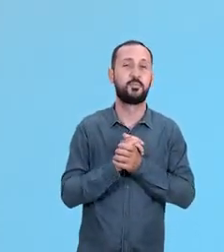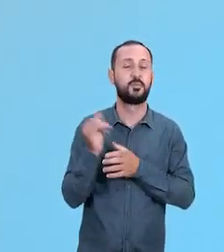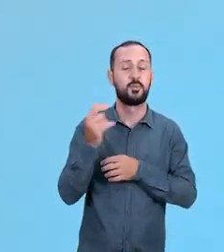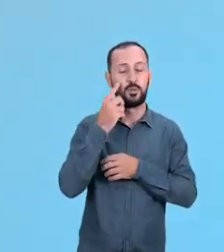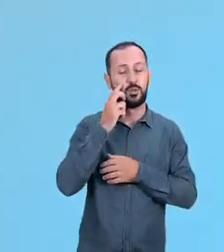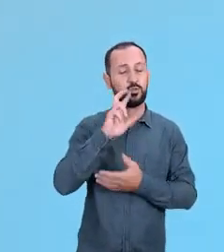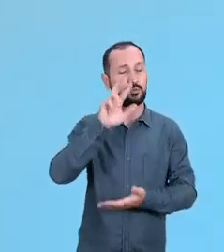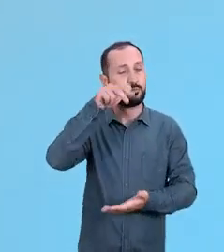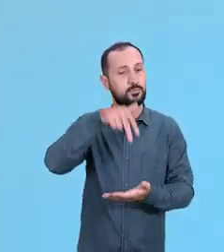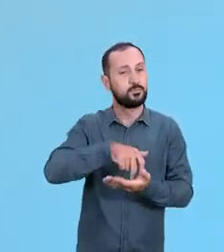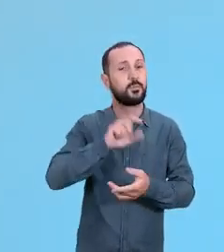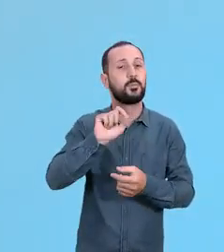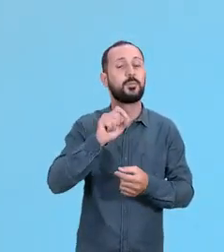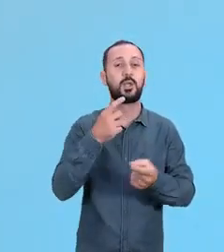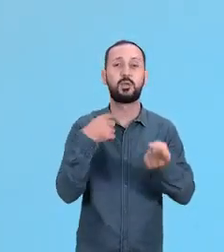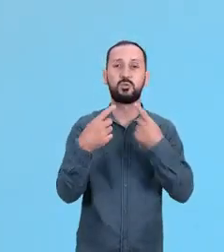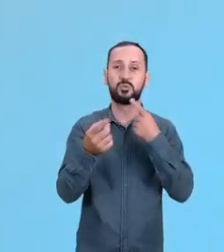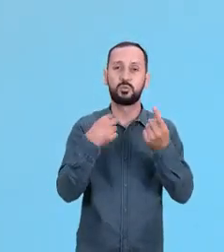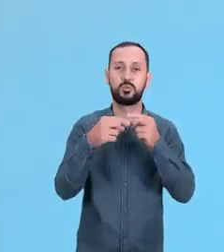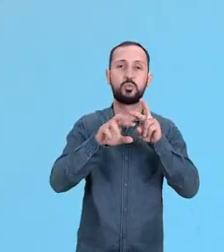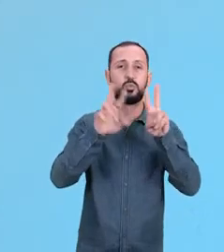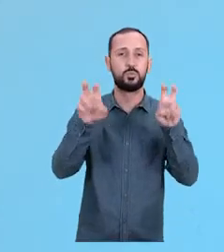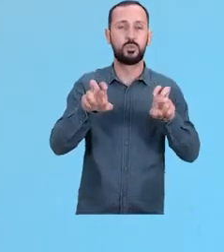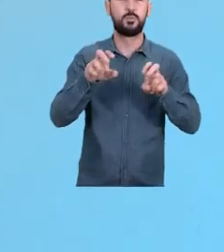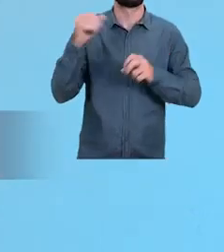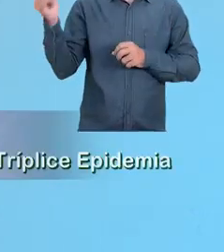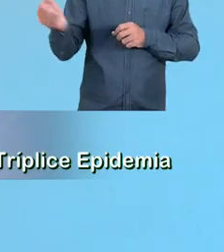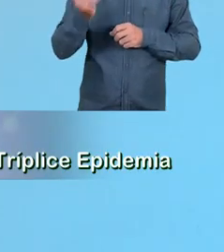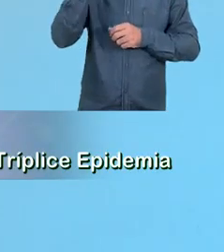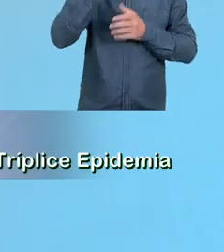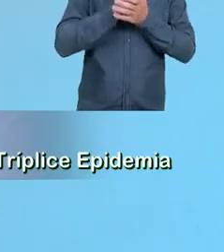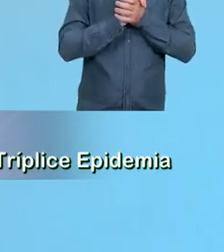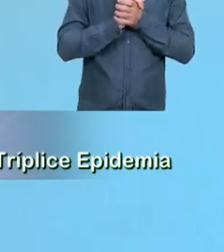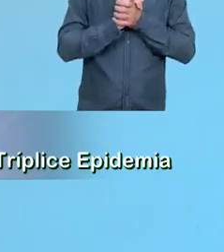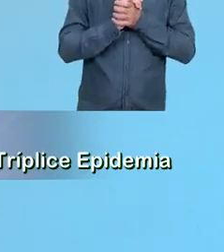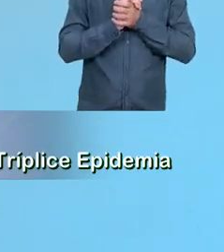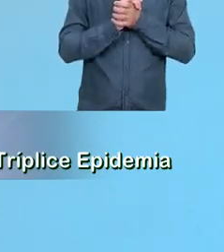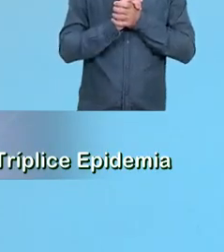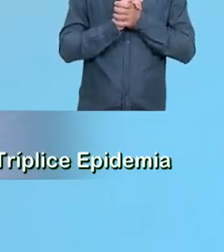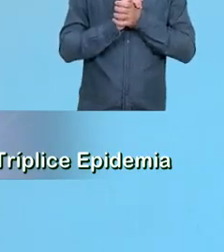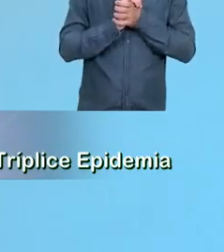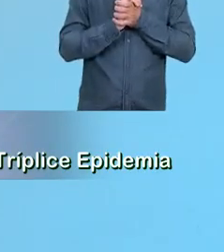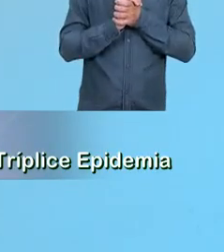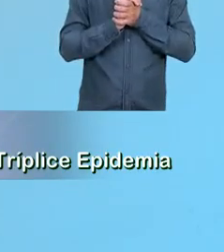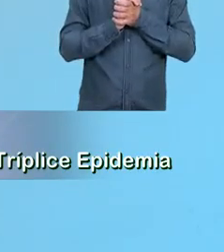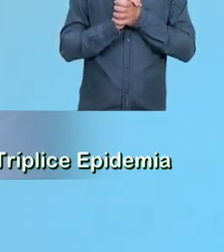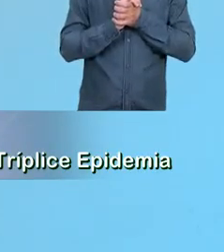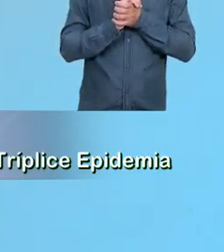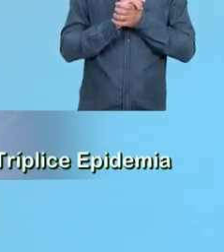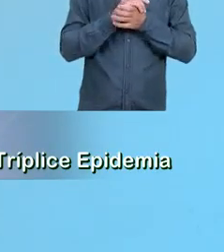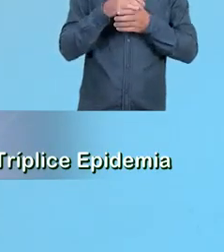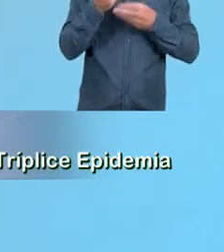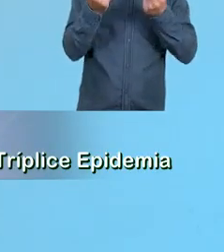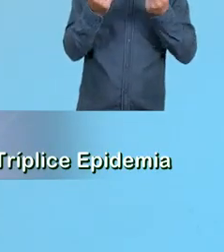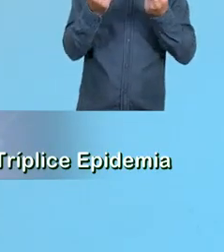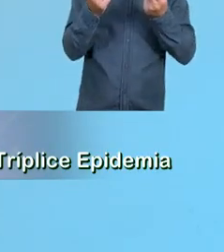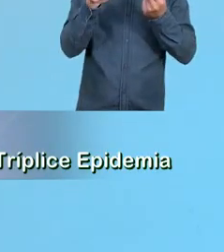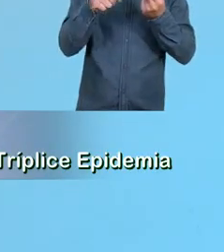virmos aqui para discutir um tema tão importante, né, como